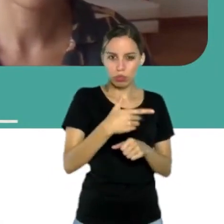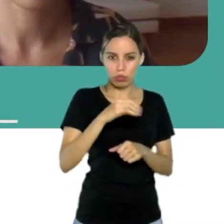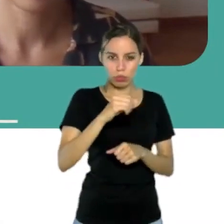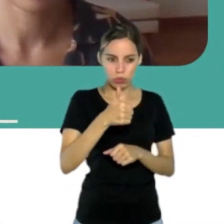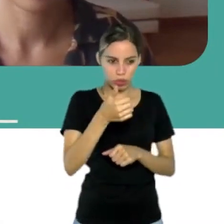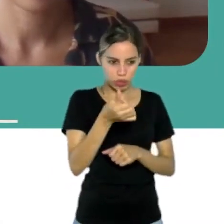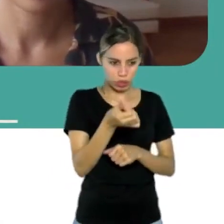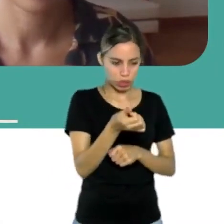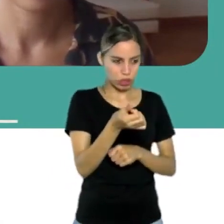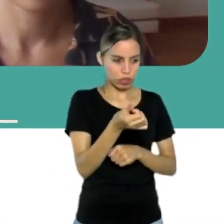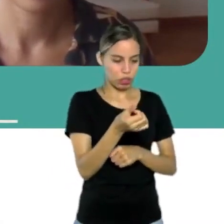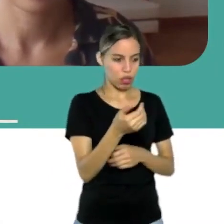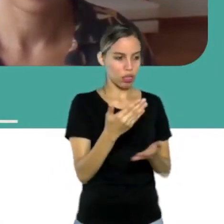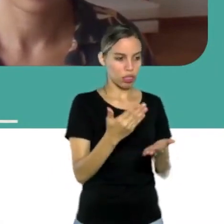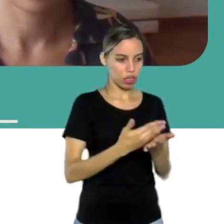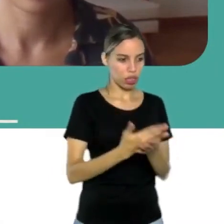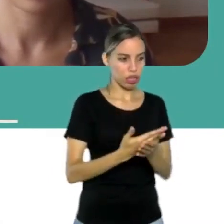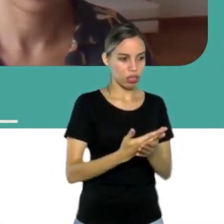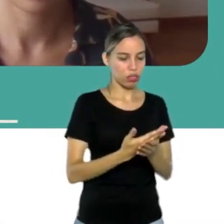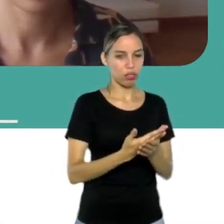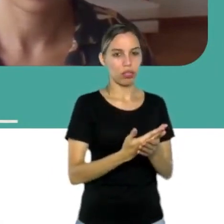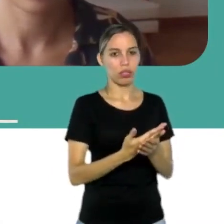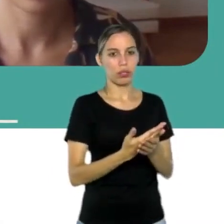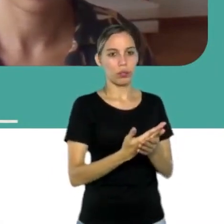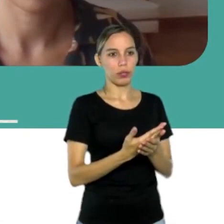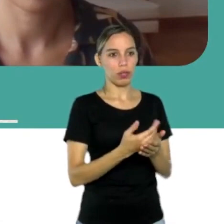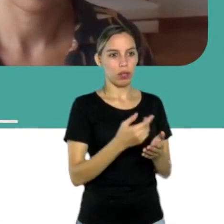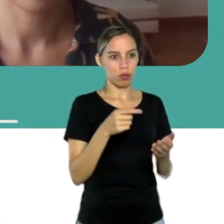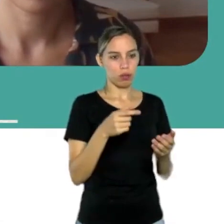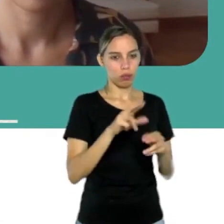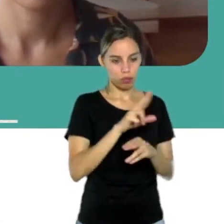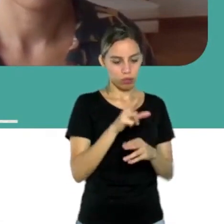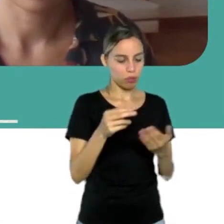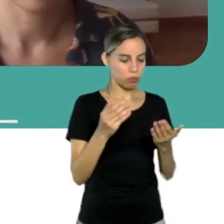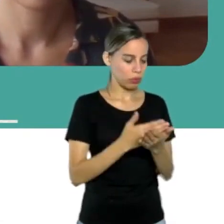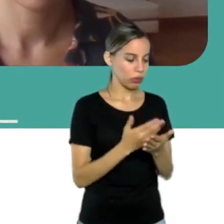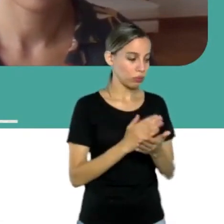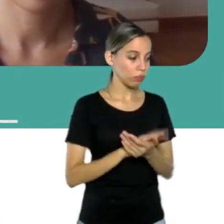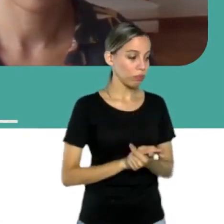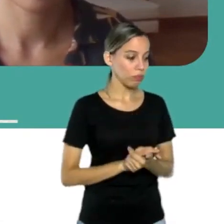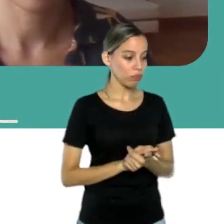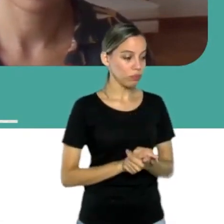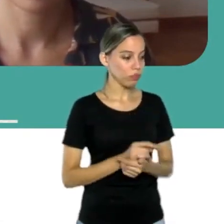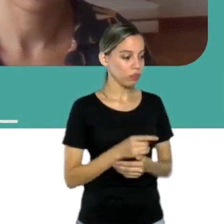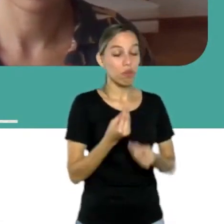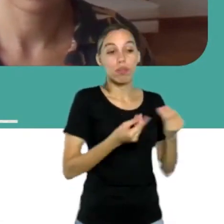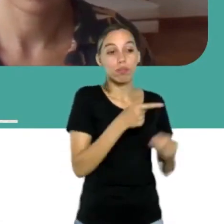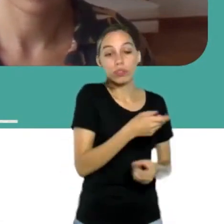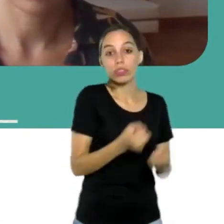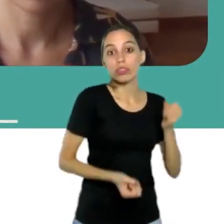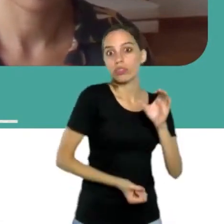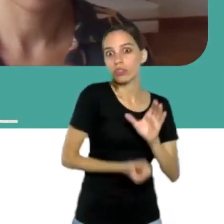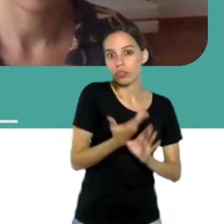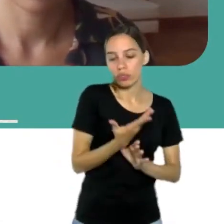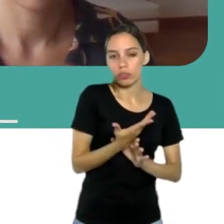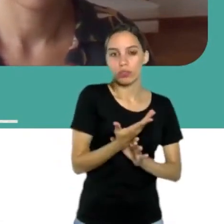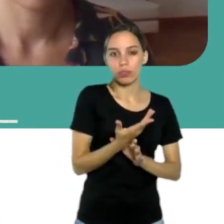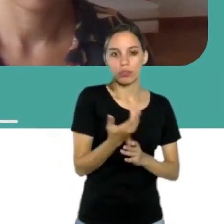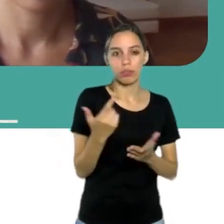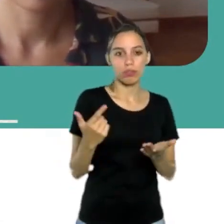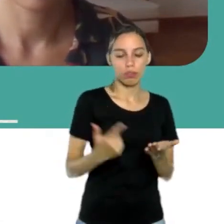das Inviabilidades. Como é que foi esse processo de criação, assim, você decidiu escrever um